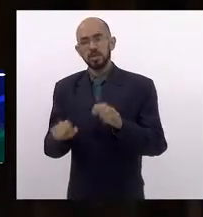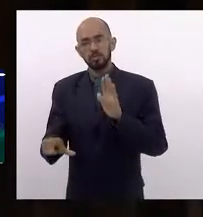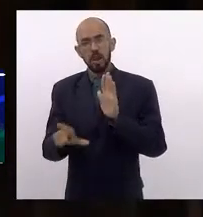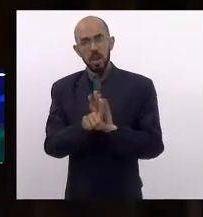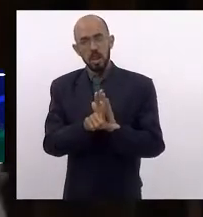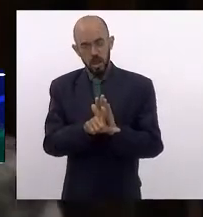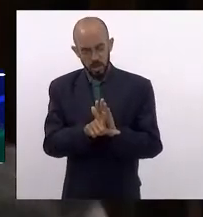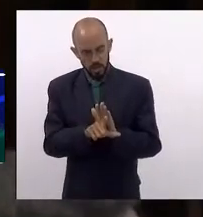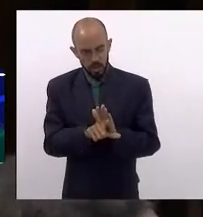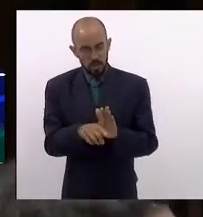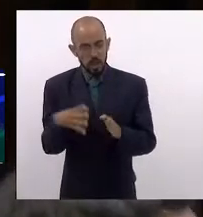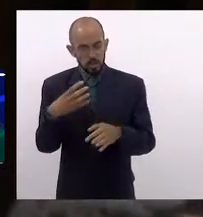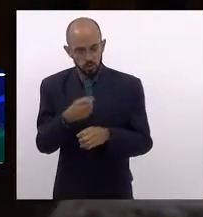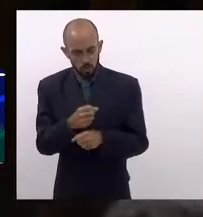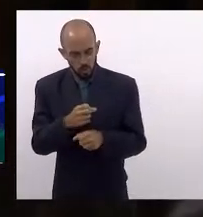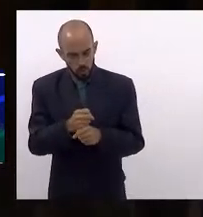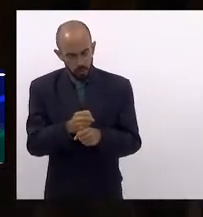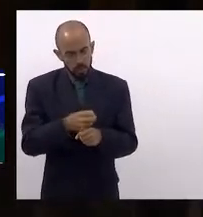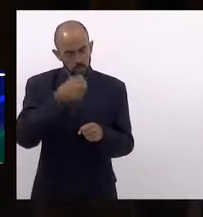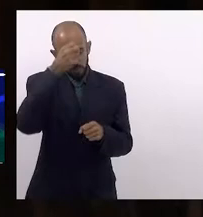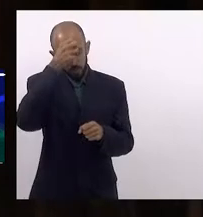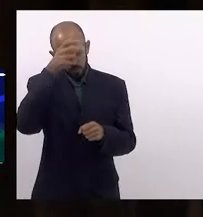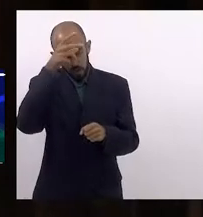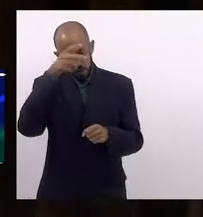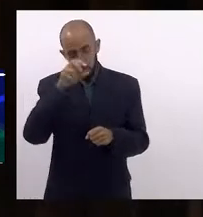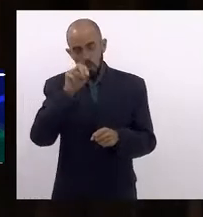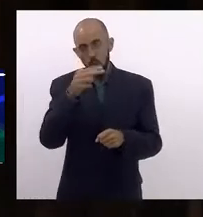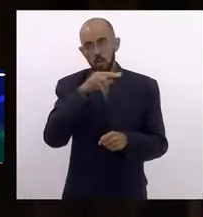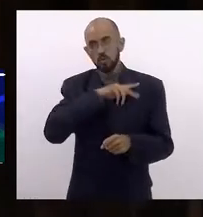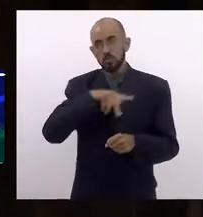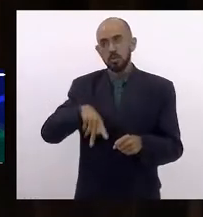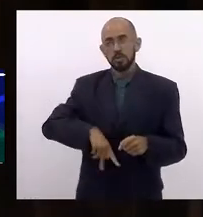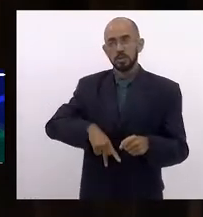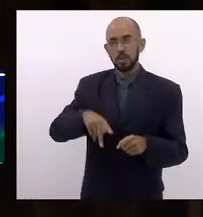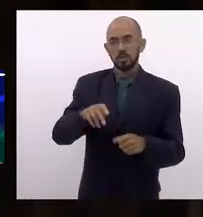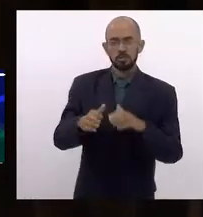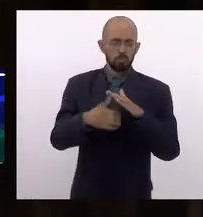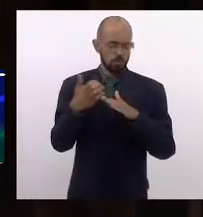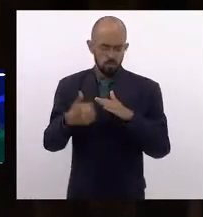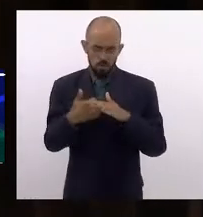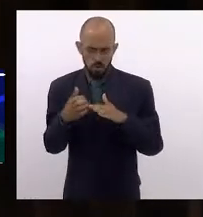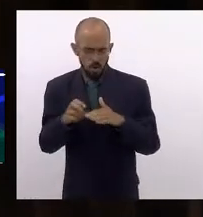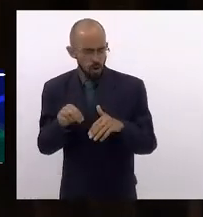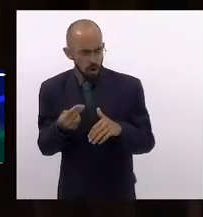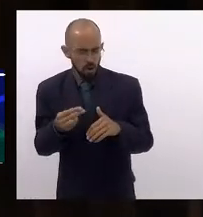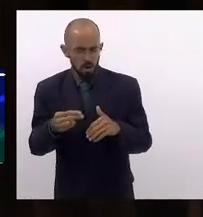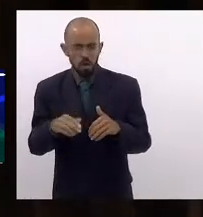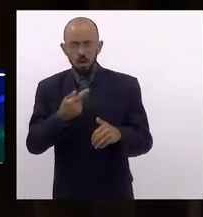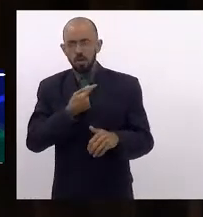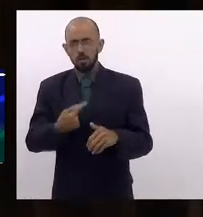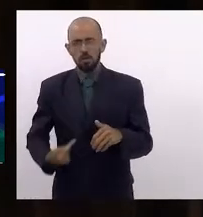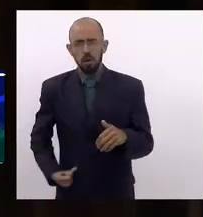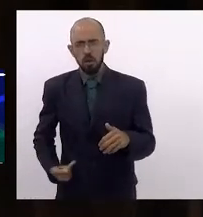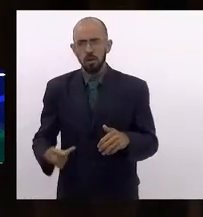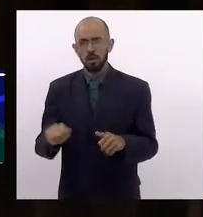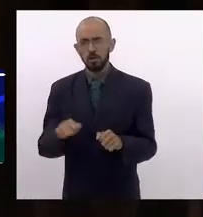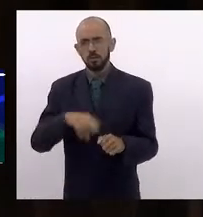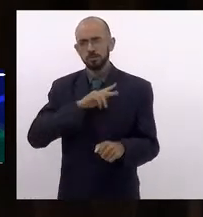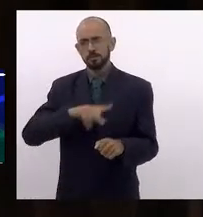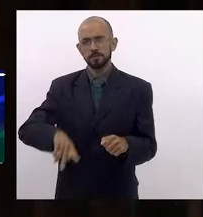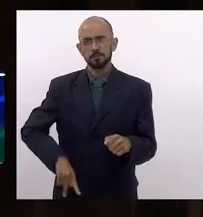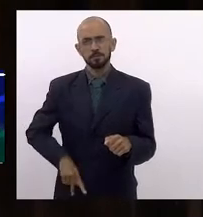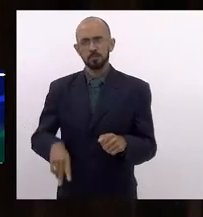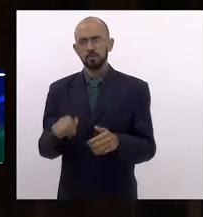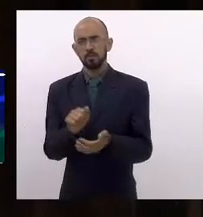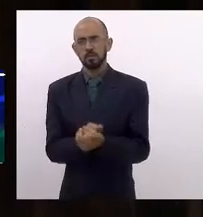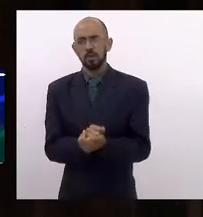não só nas contas do prefeito nas contas de um presidente de empresa nas contas do governador do próprio Evidente